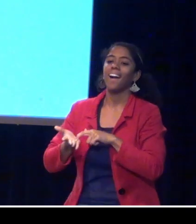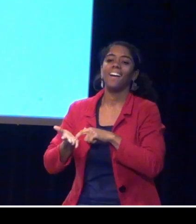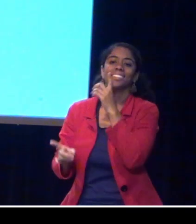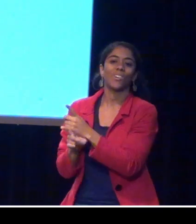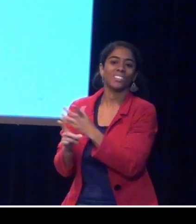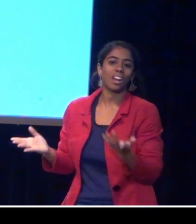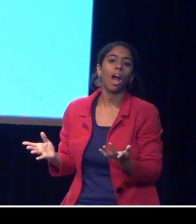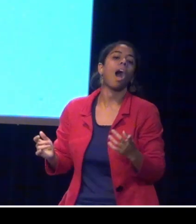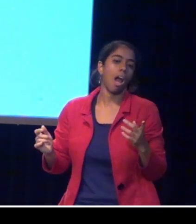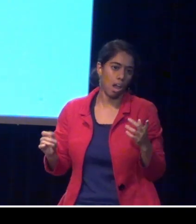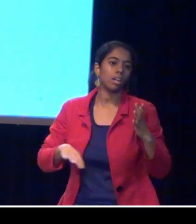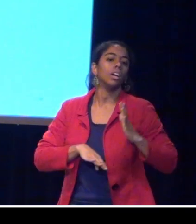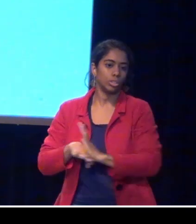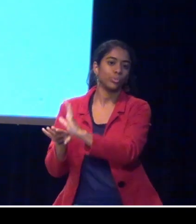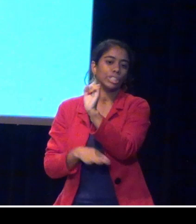aula.